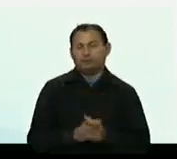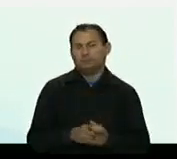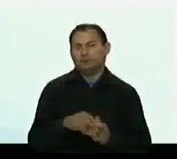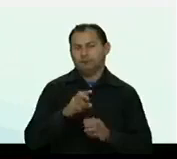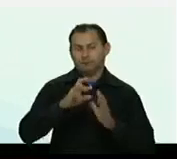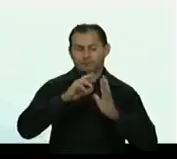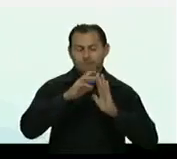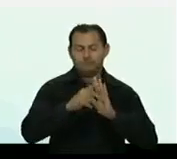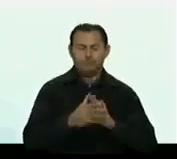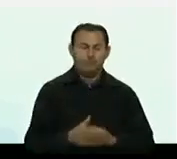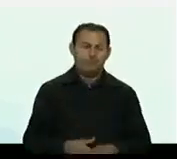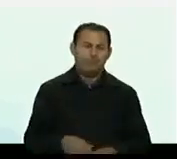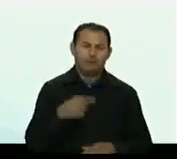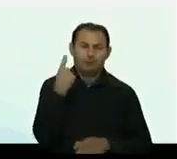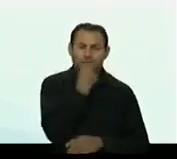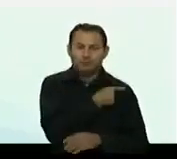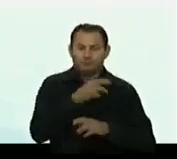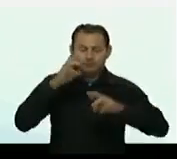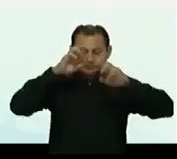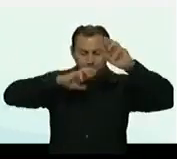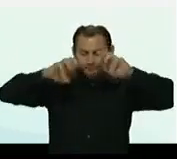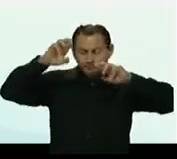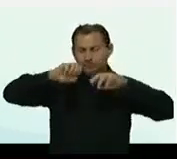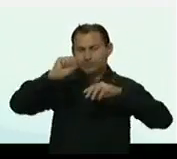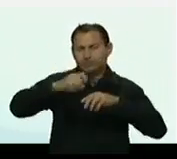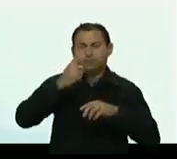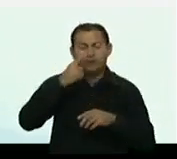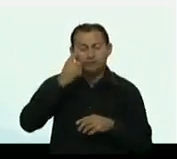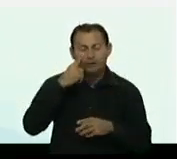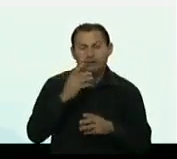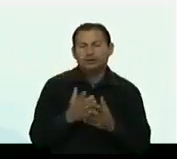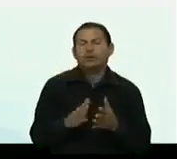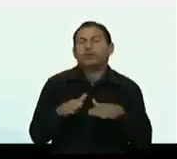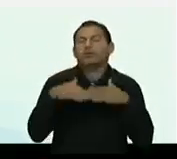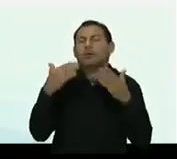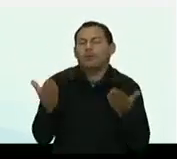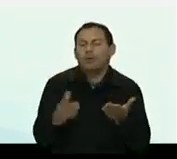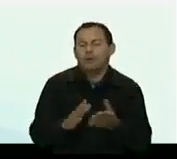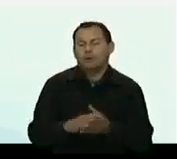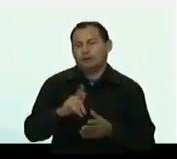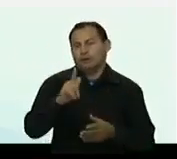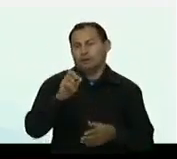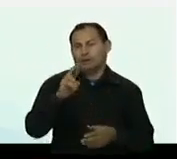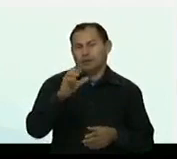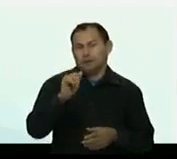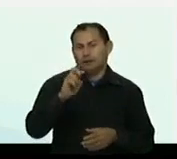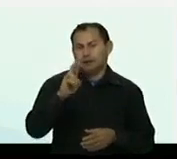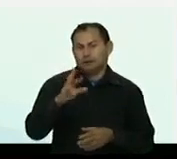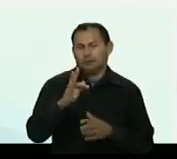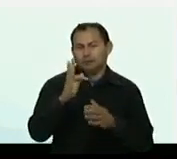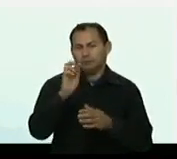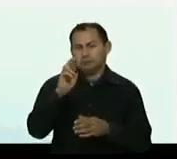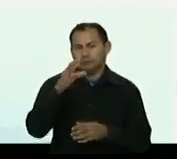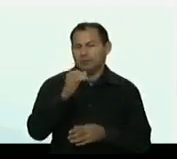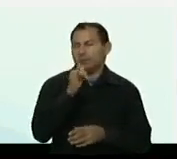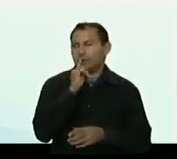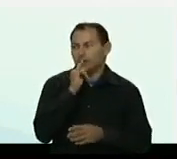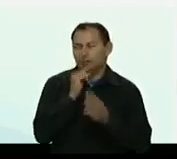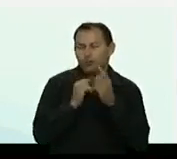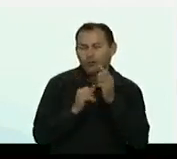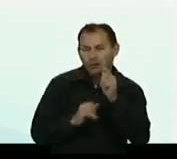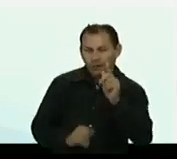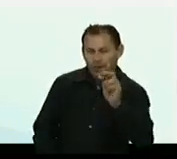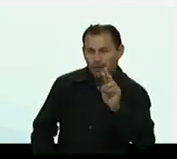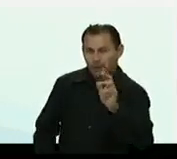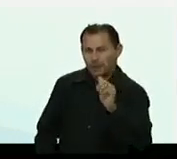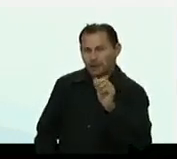nossa variável. Nós vamos analisar assim e verificar qual que é o grau dessa função. Por exemplo, se o grau é 1, nós temos